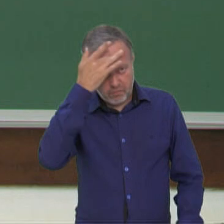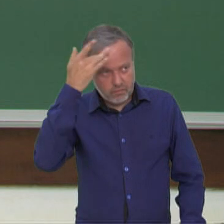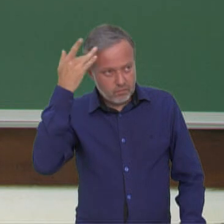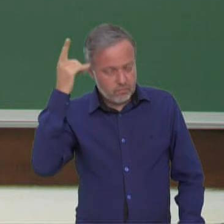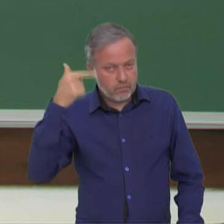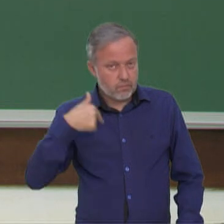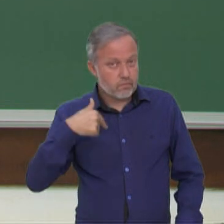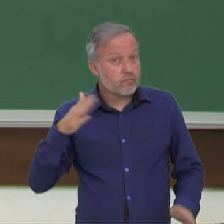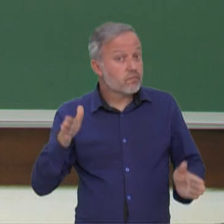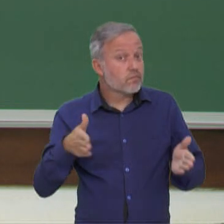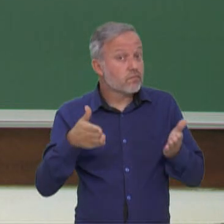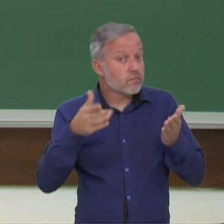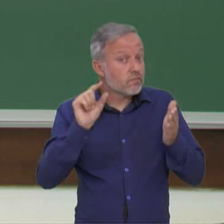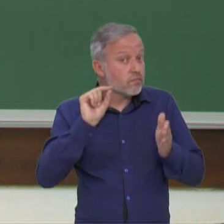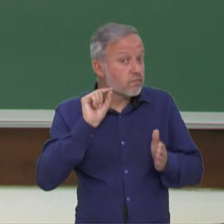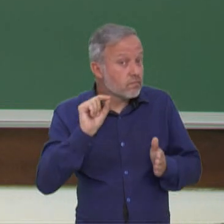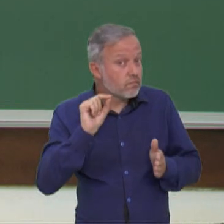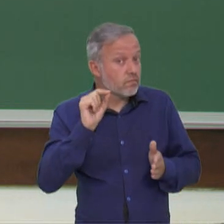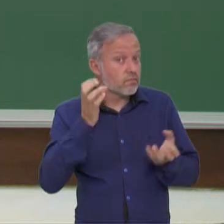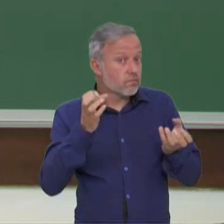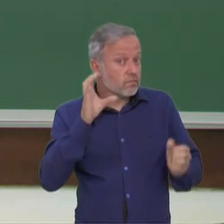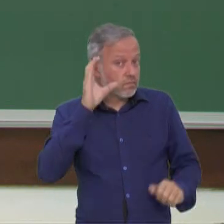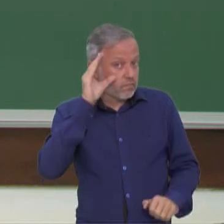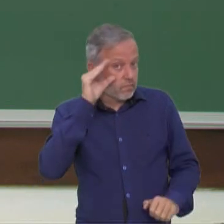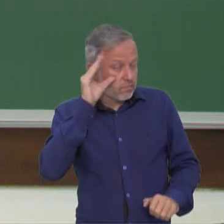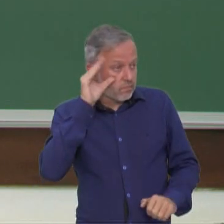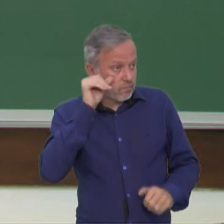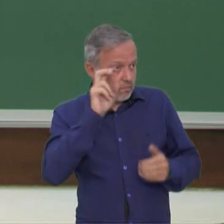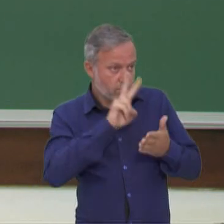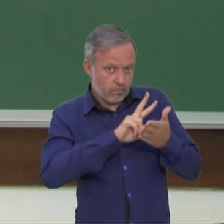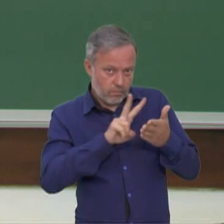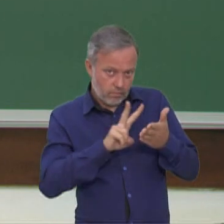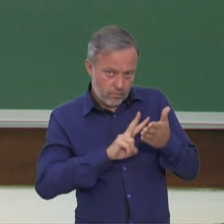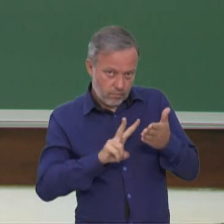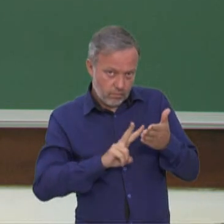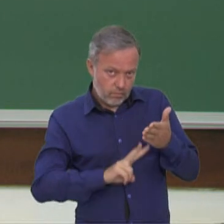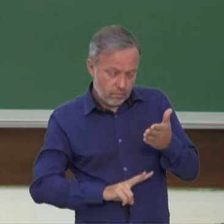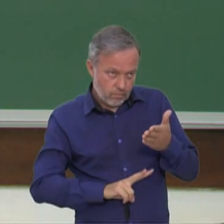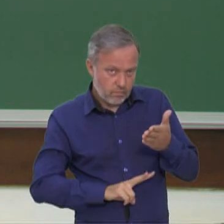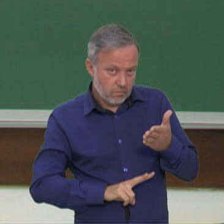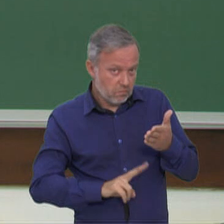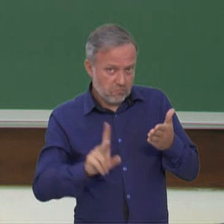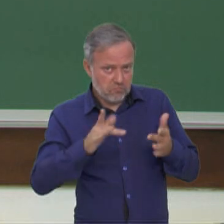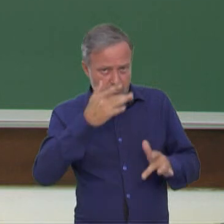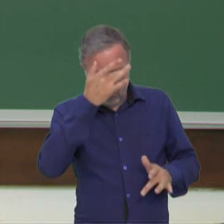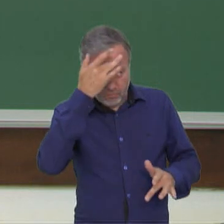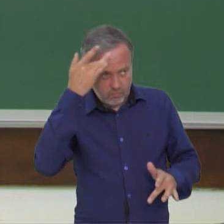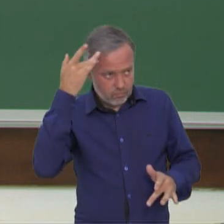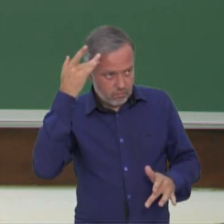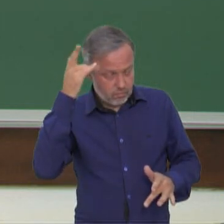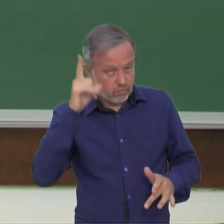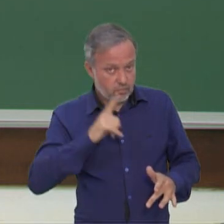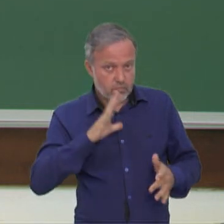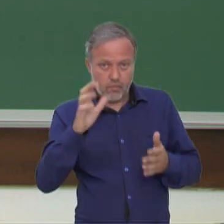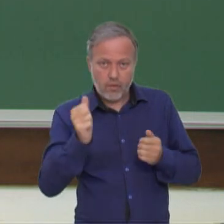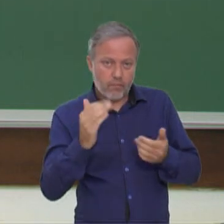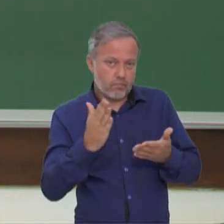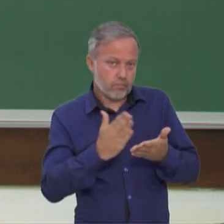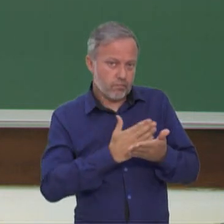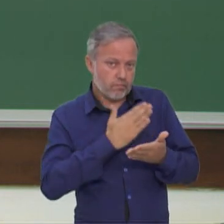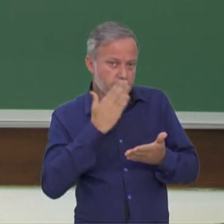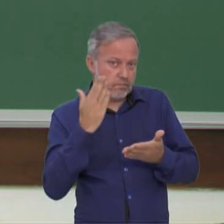se interessar realmente por ler a biografia de alguém, né? Ela vai poder pegar um